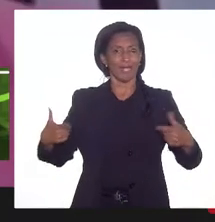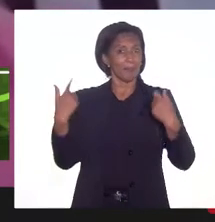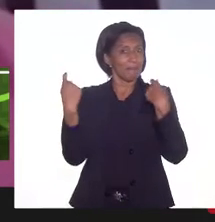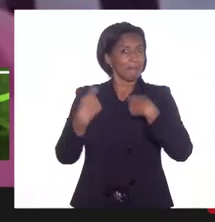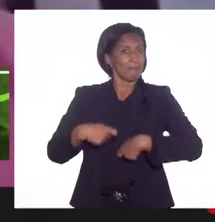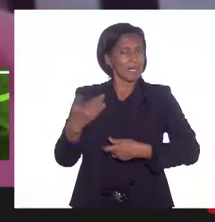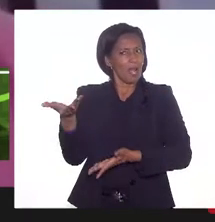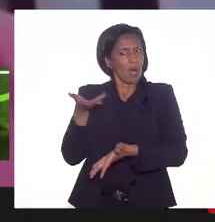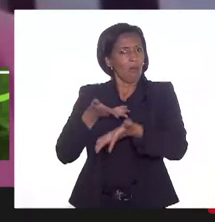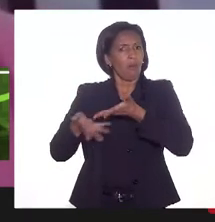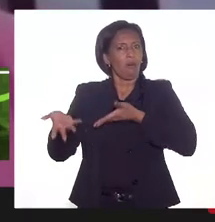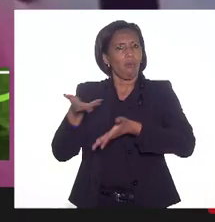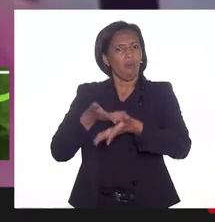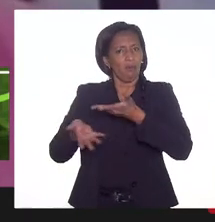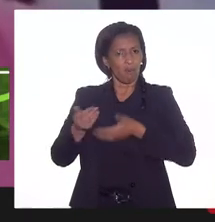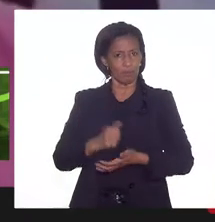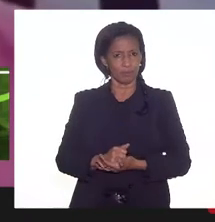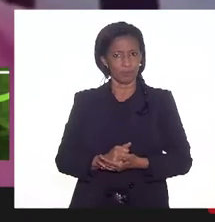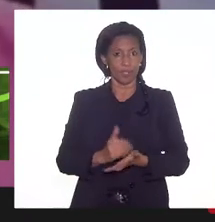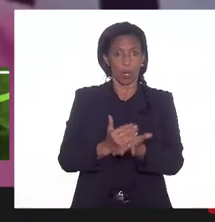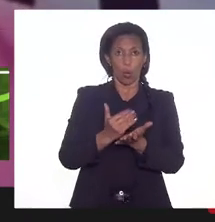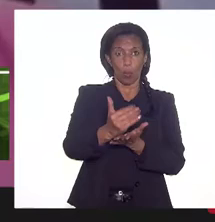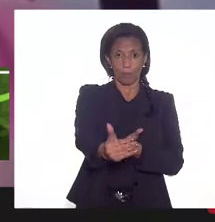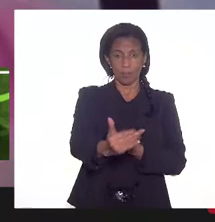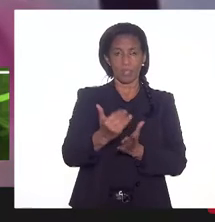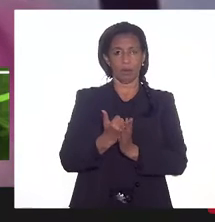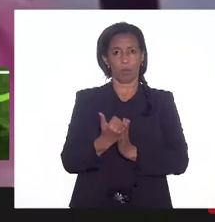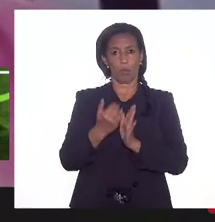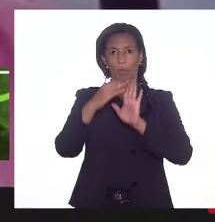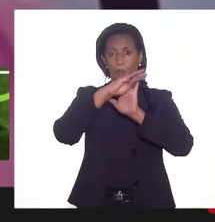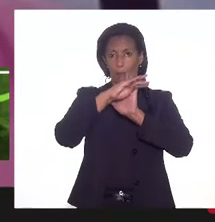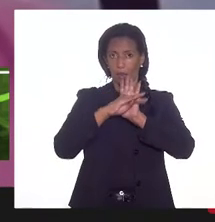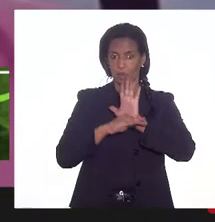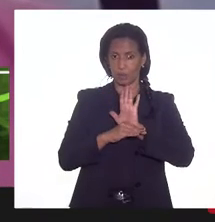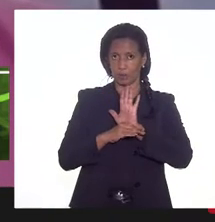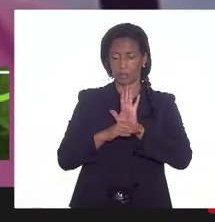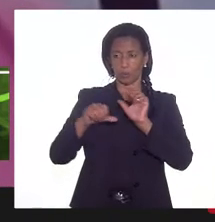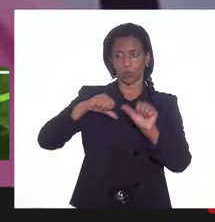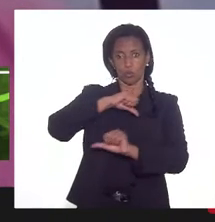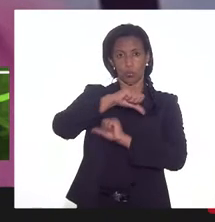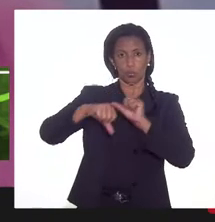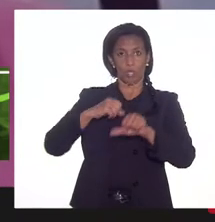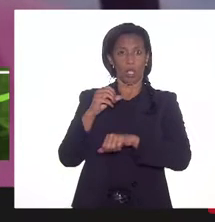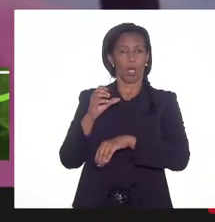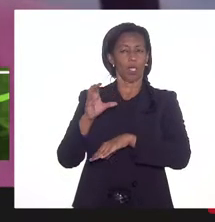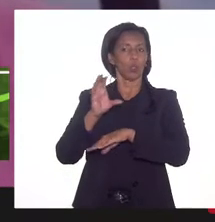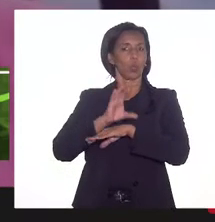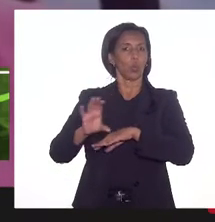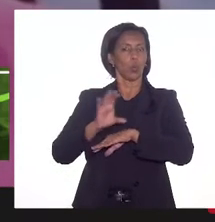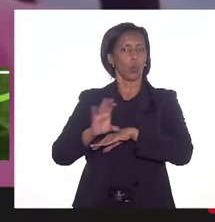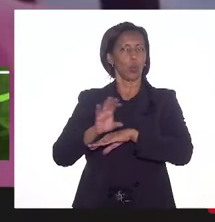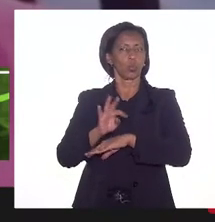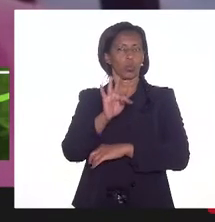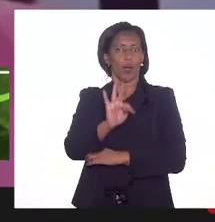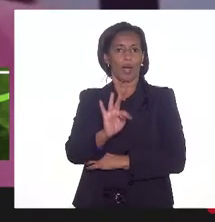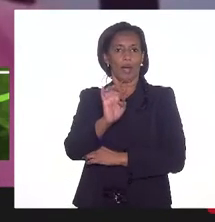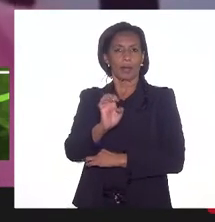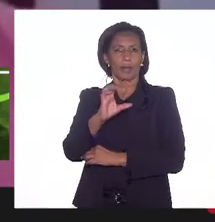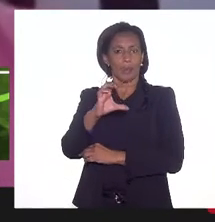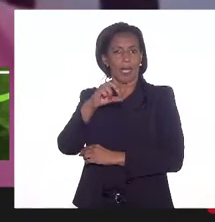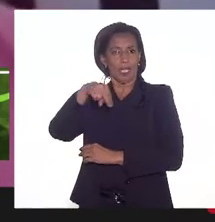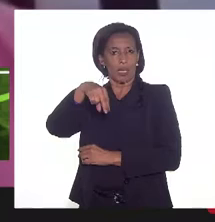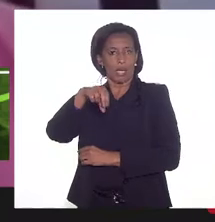precisa trocar com isso nós já começamos o processo de virar curso tecnólogo a professora Bianca Fogg que foi